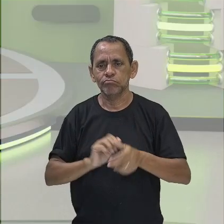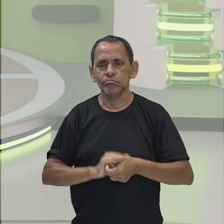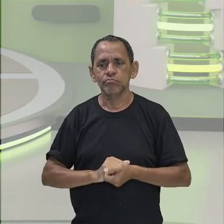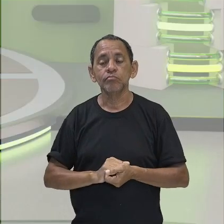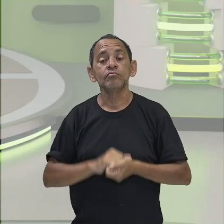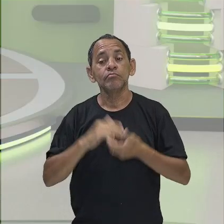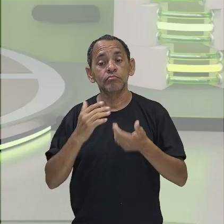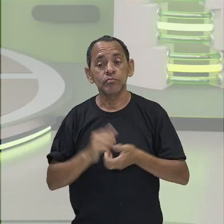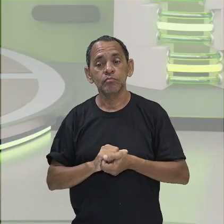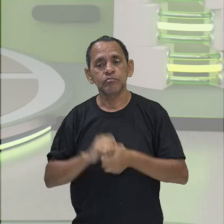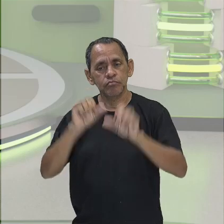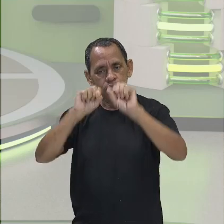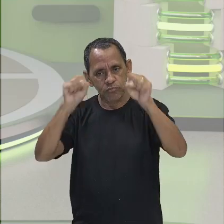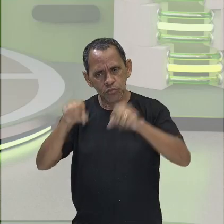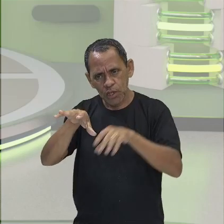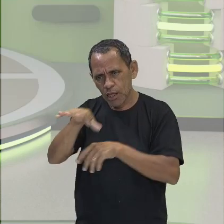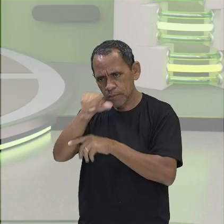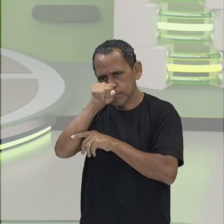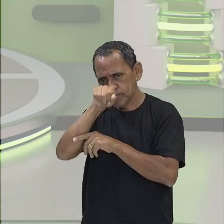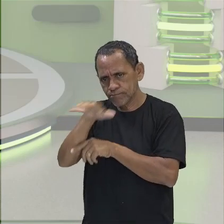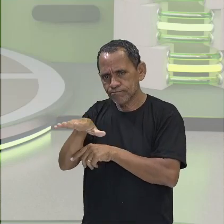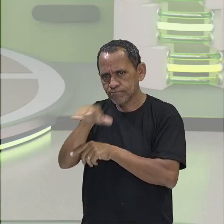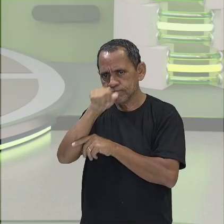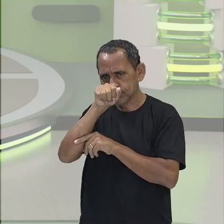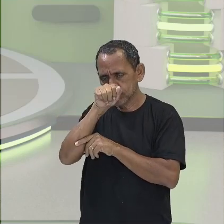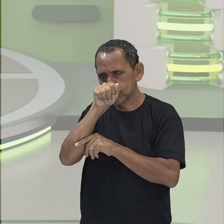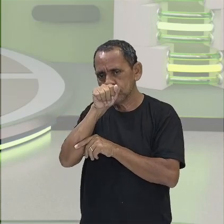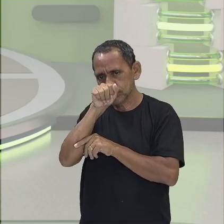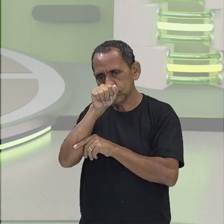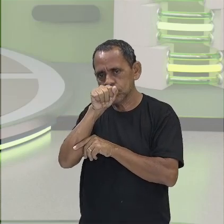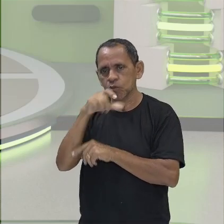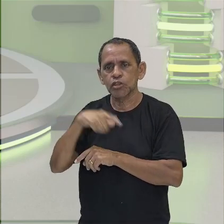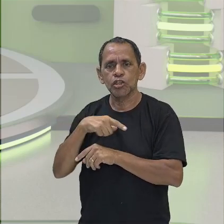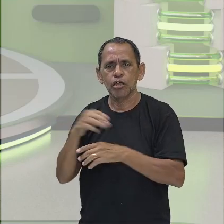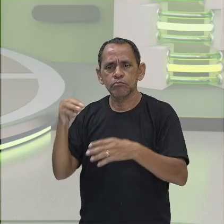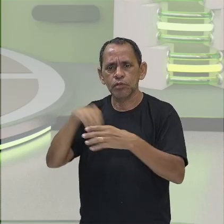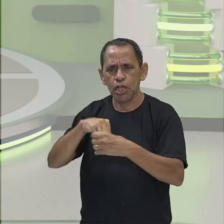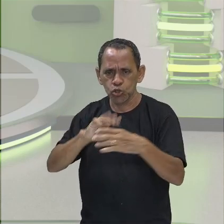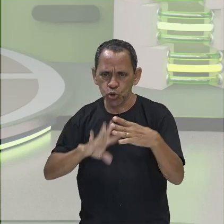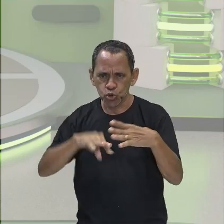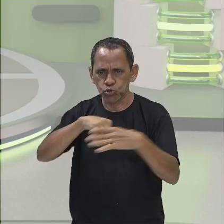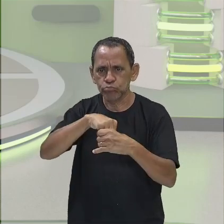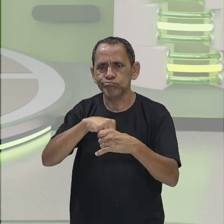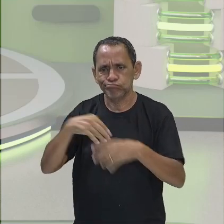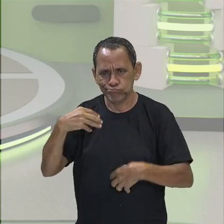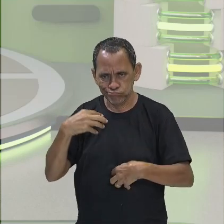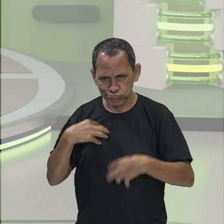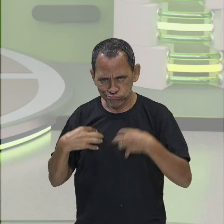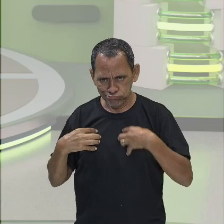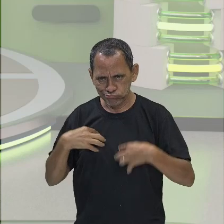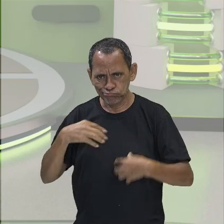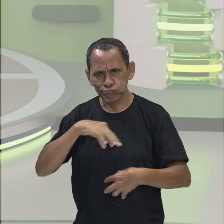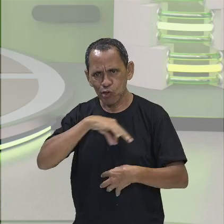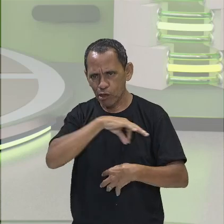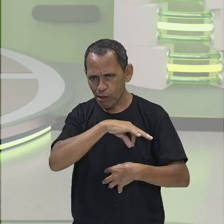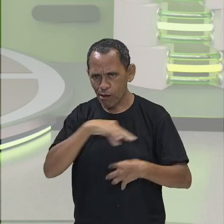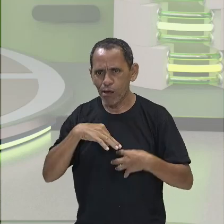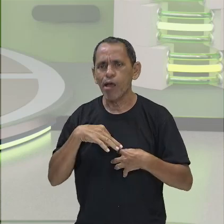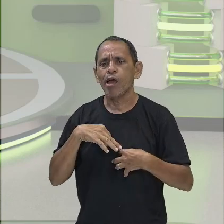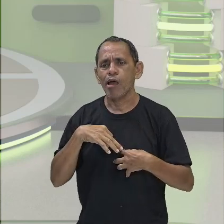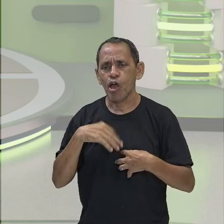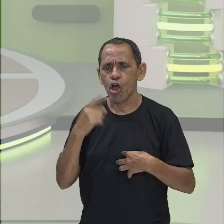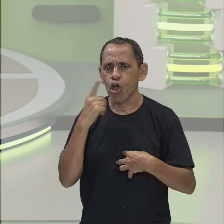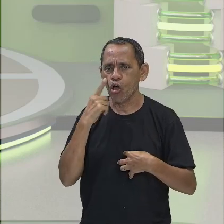sistema respiratório ele é composto aí por um conjunto de órgãos que vocês podem observar aí na